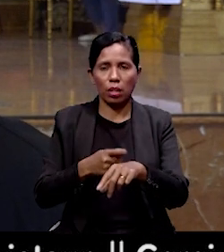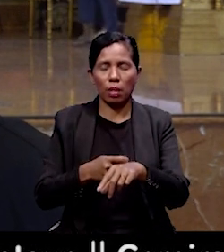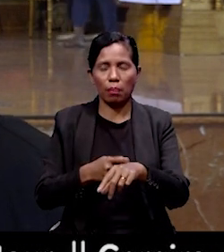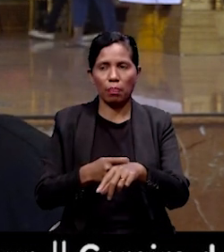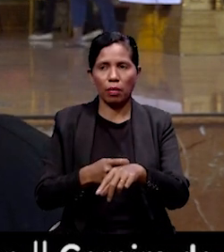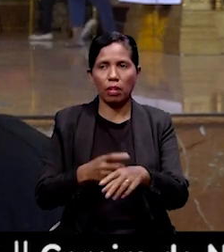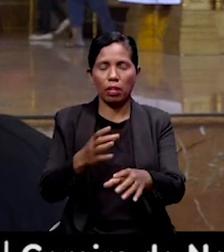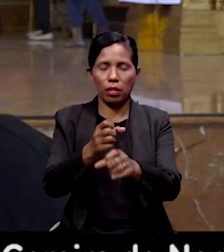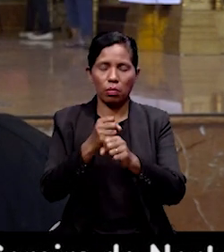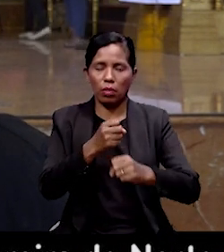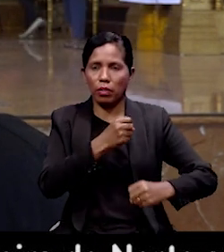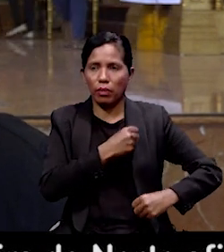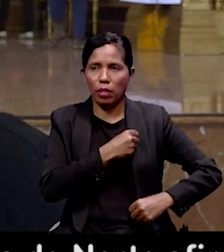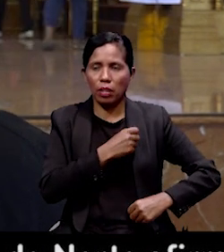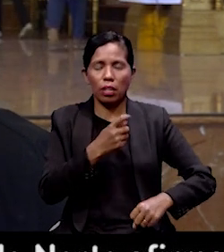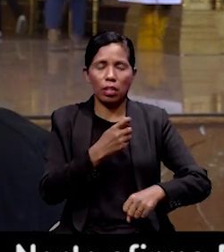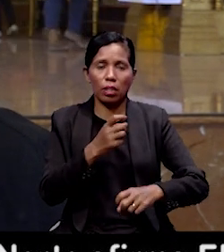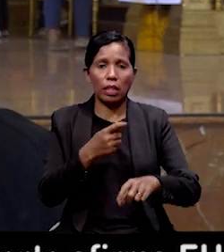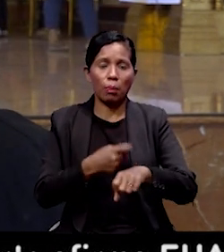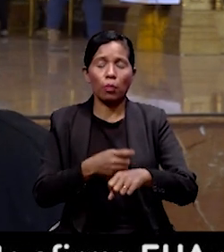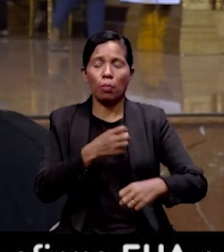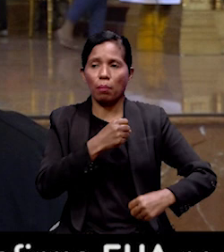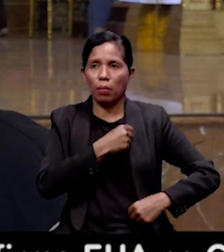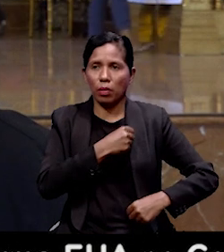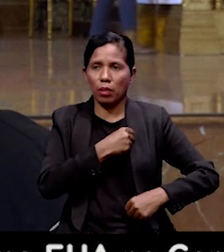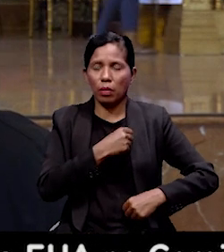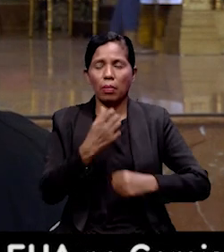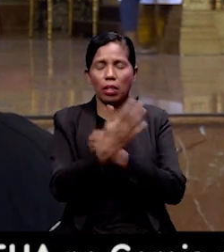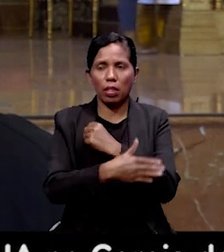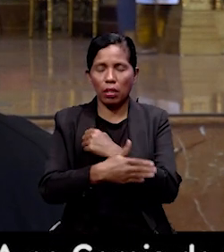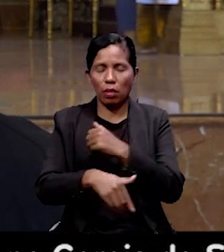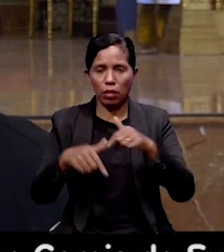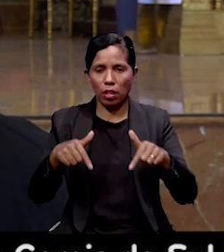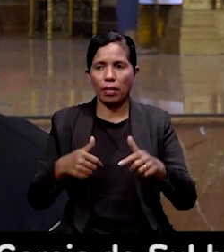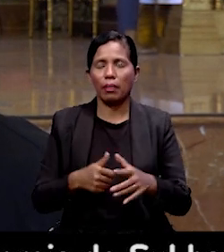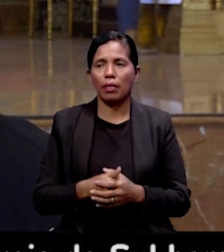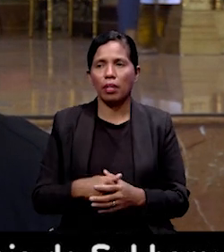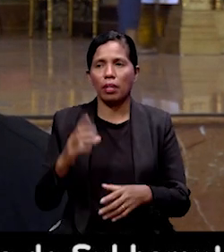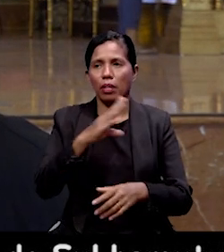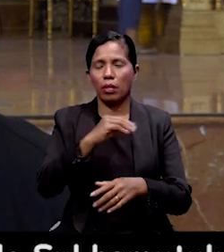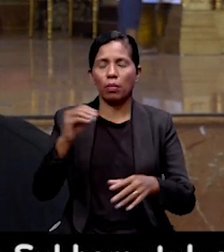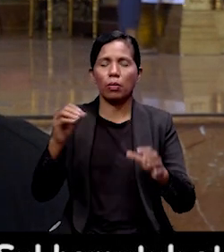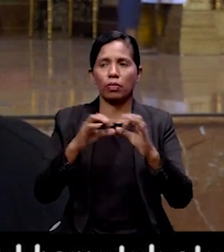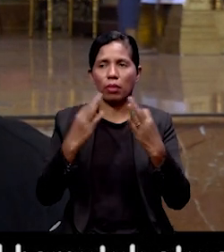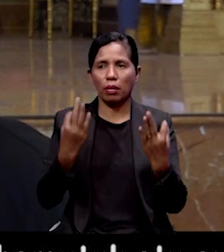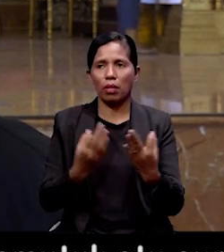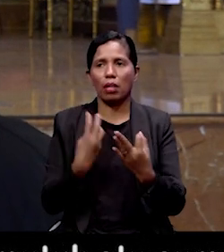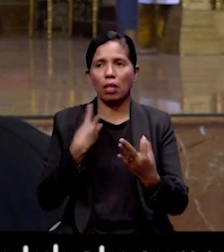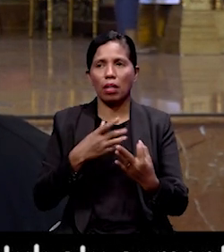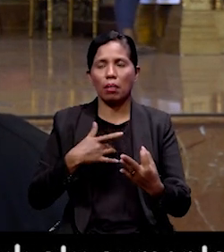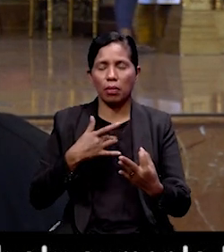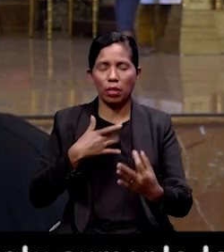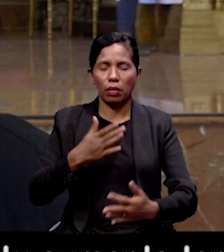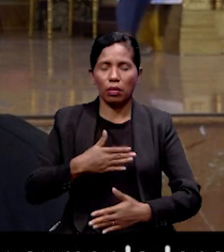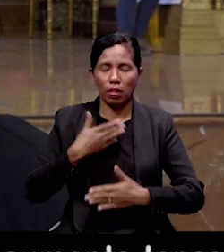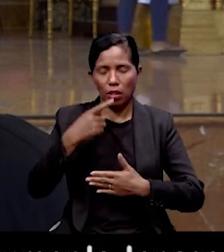si militar ia tempo português nia barai dan no mos ba familia am senti contente tam